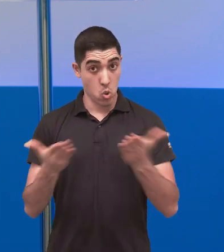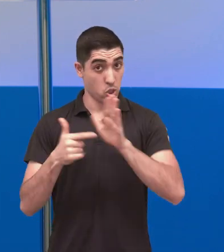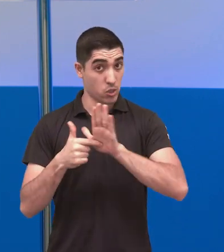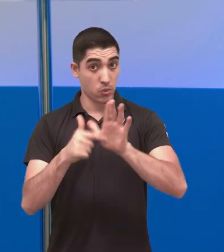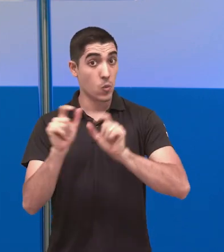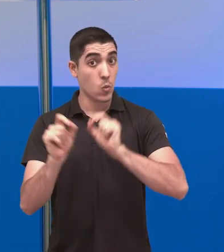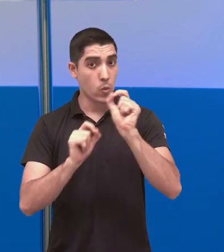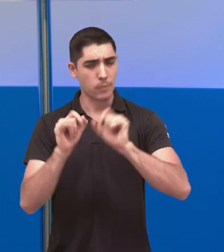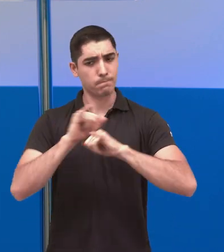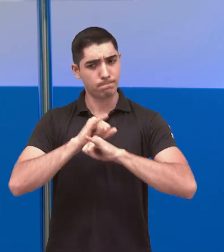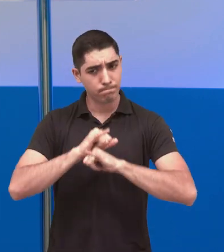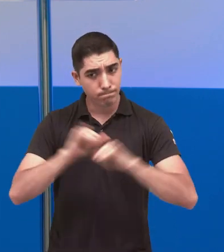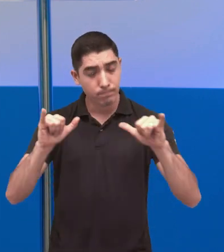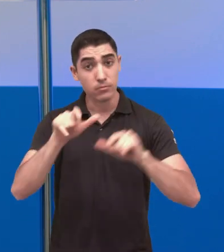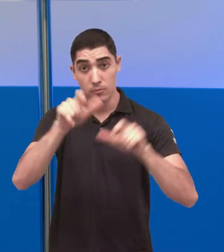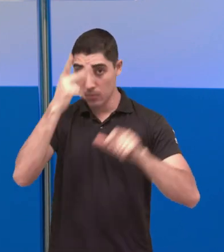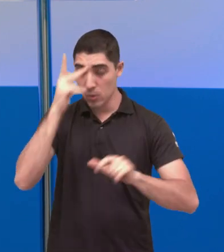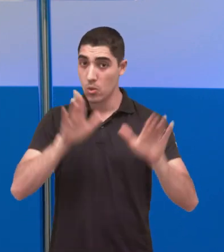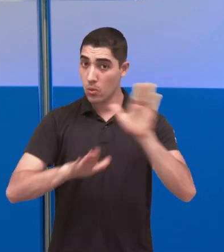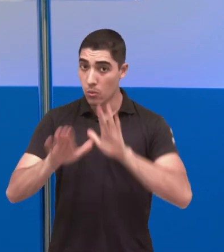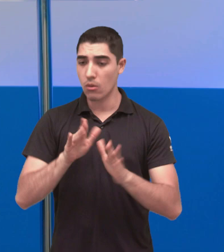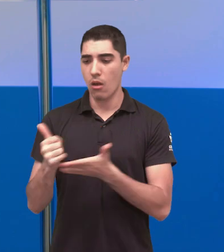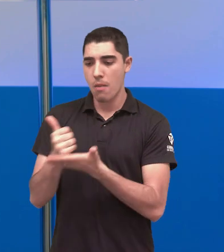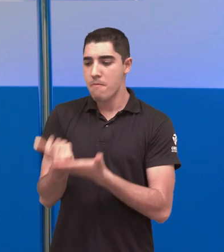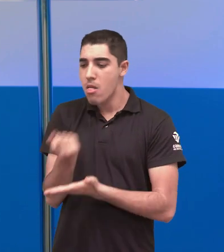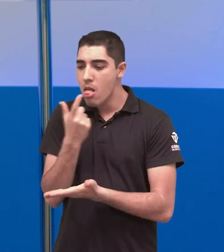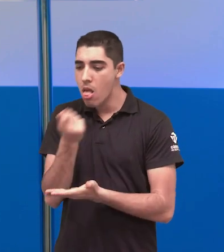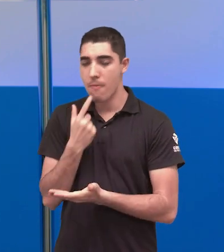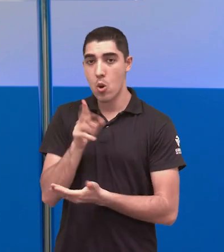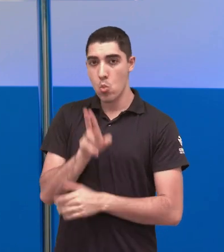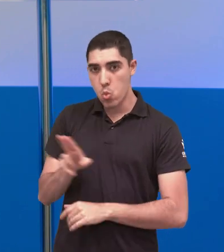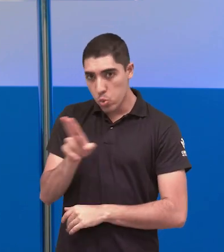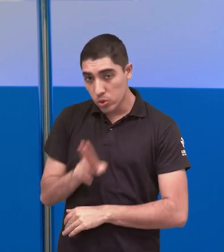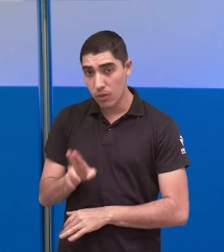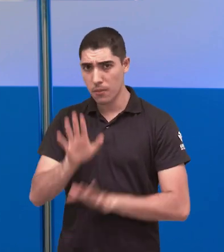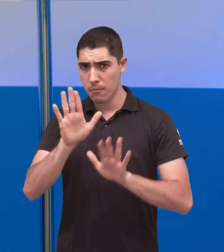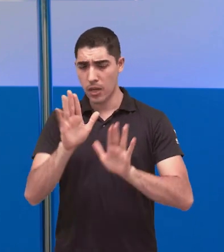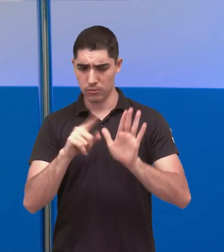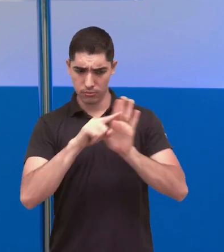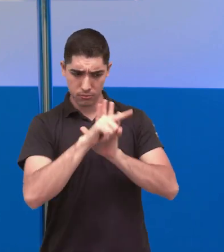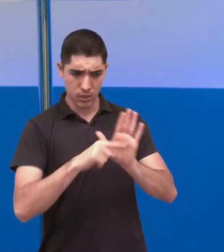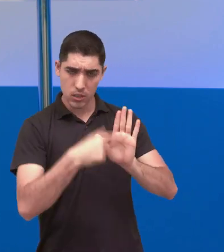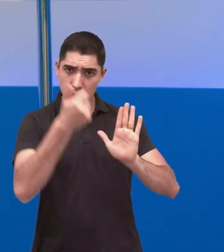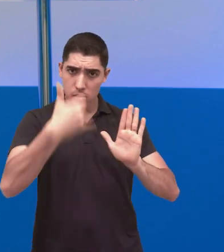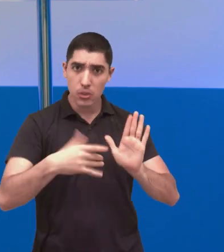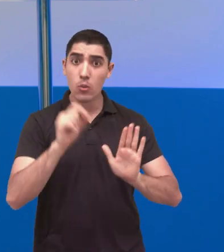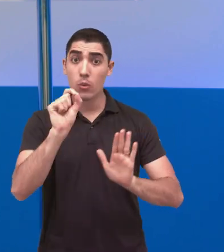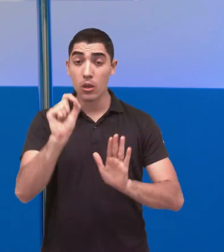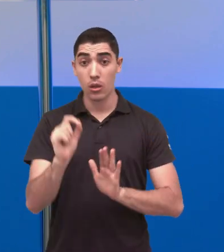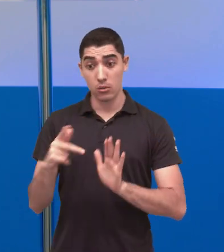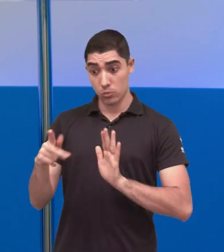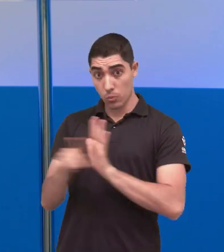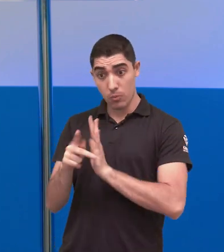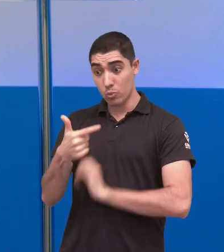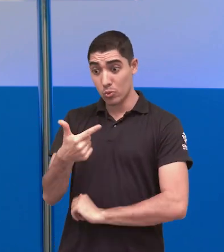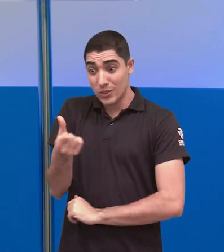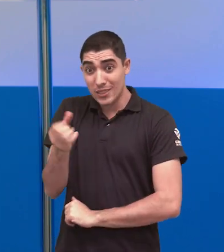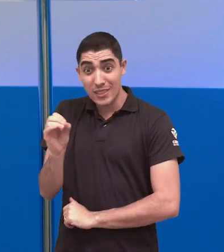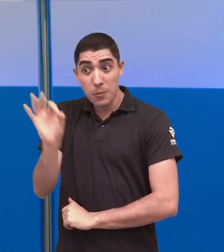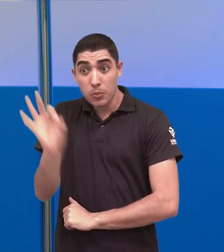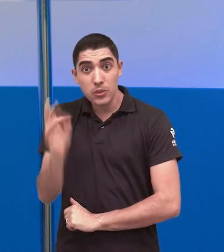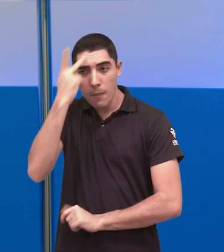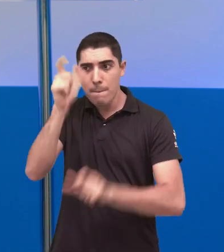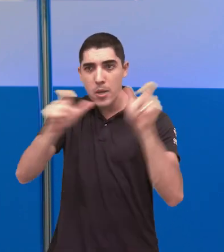tem alerta sobre o acesso a medicamentos controlados. Pesquisa mostrou um aumento de 260% no número